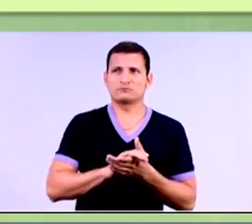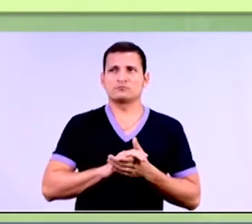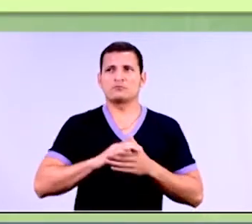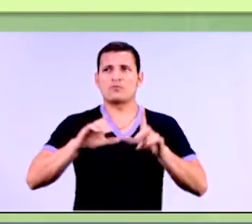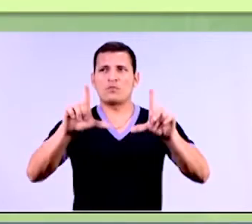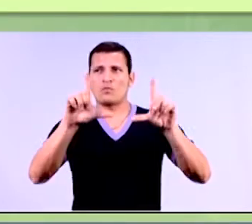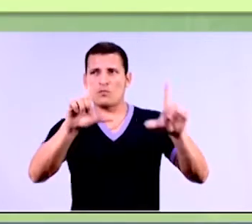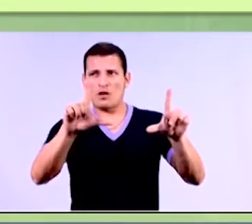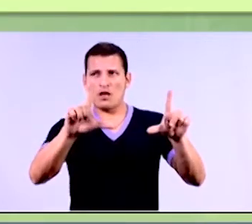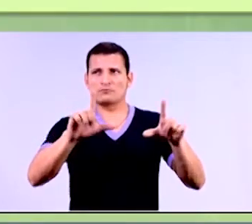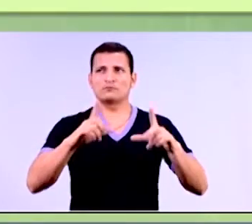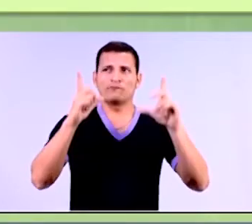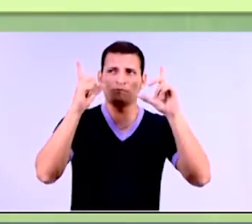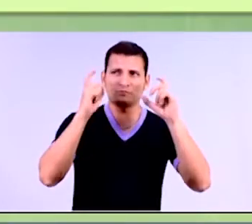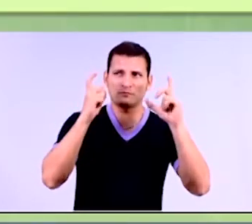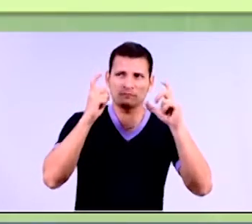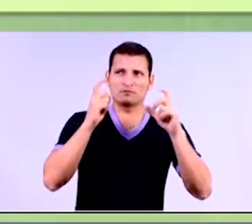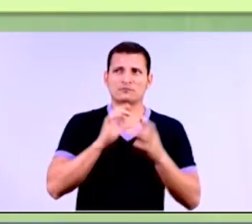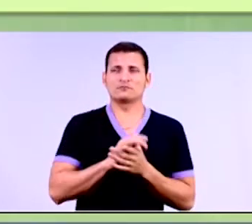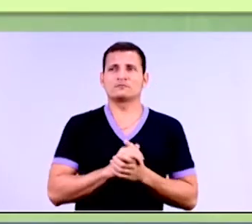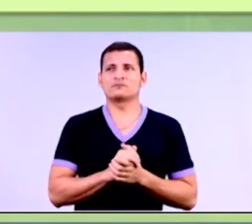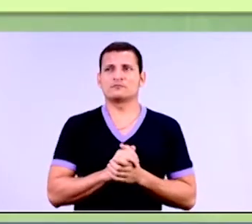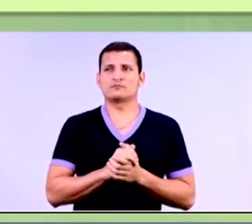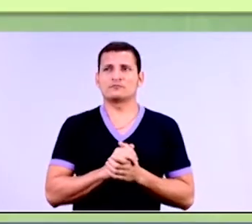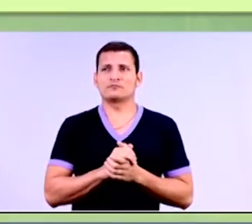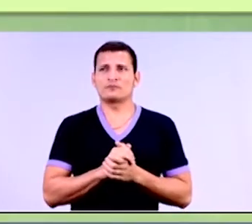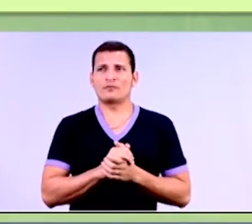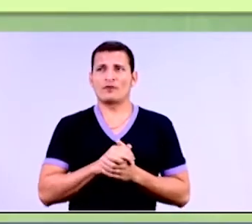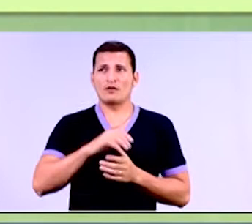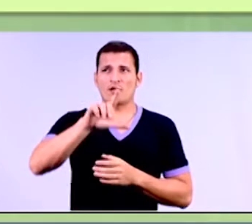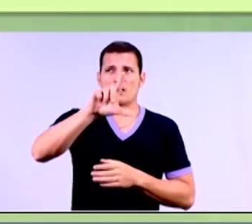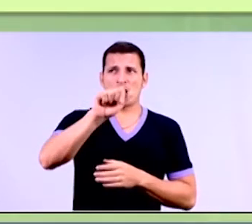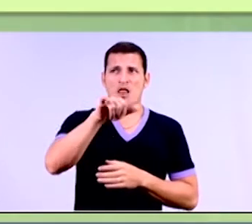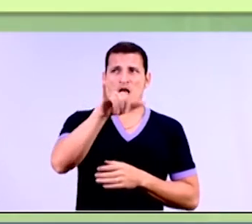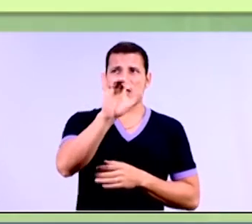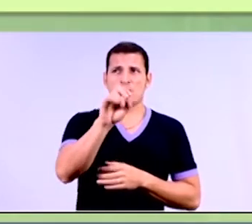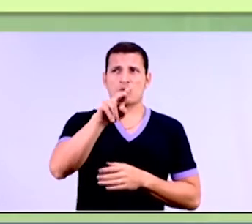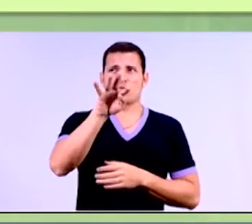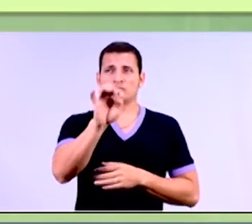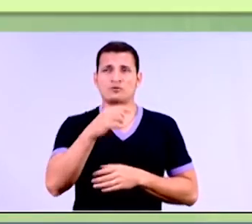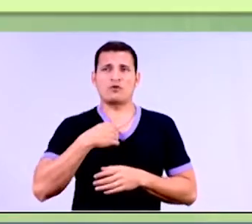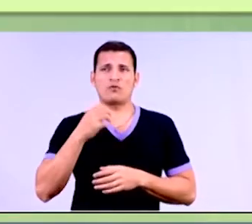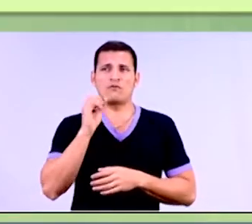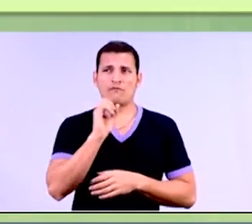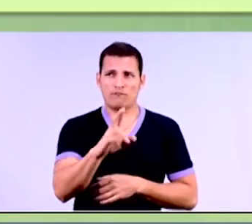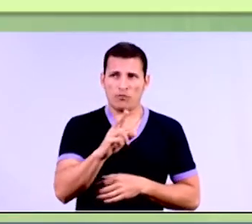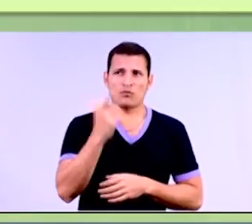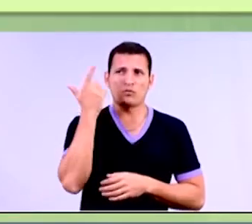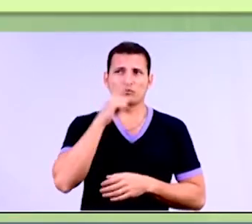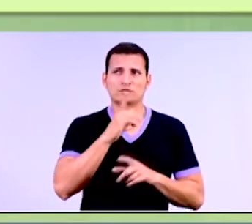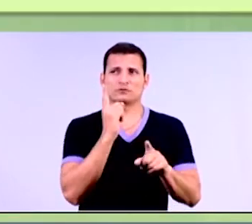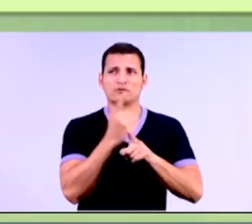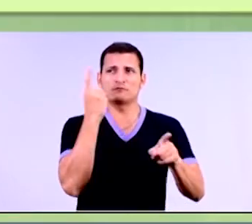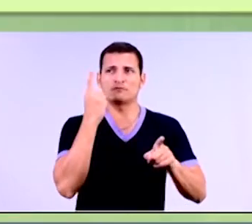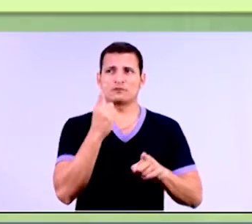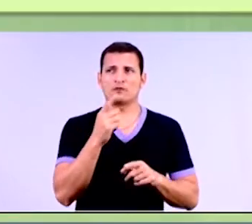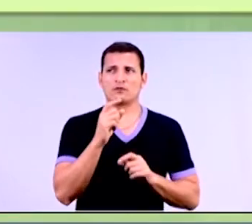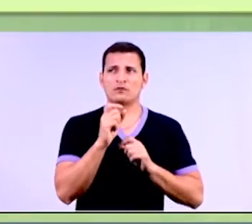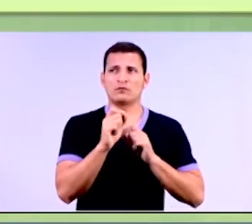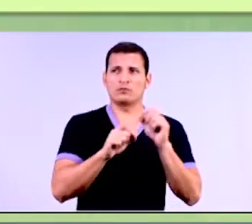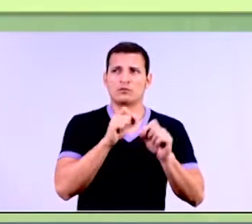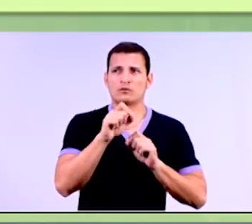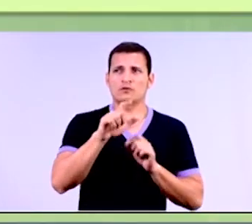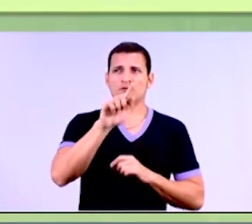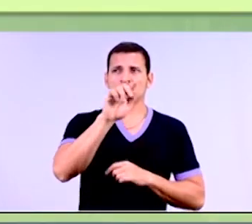se é uma fotografia, e através do layout eu vou conseguir identificar o